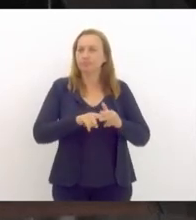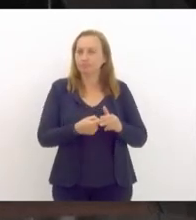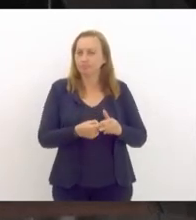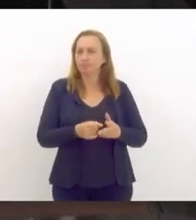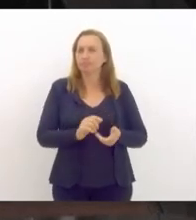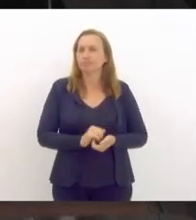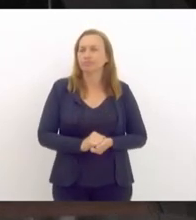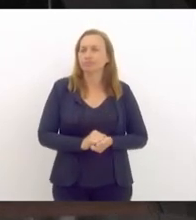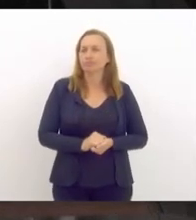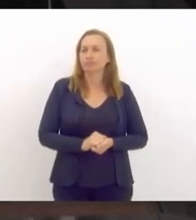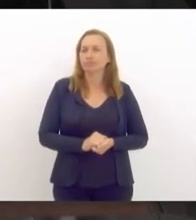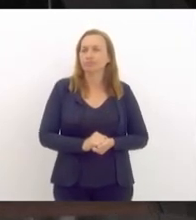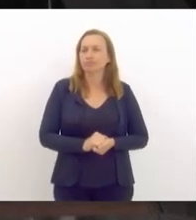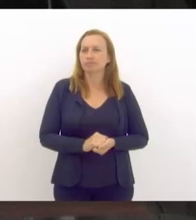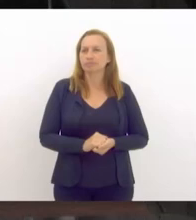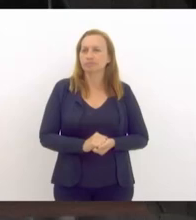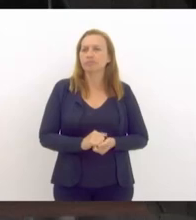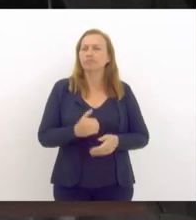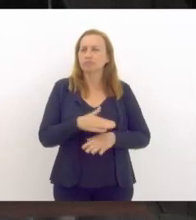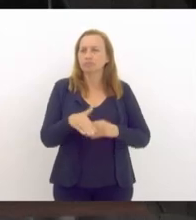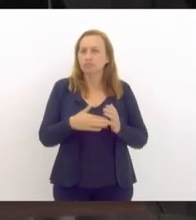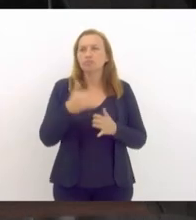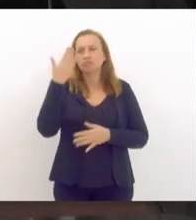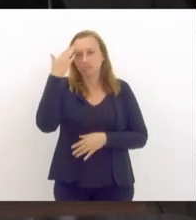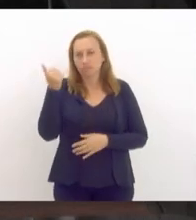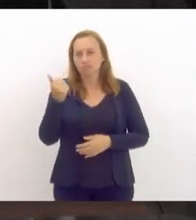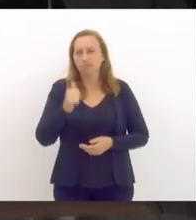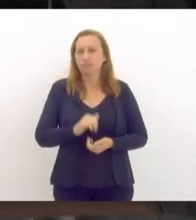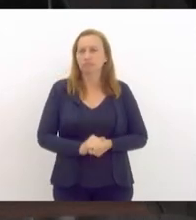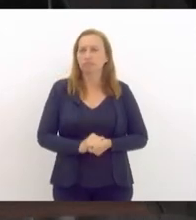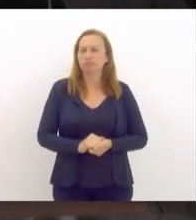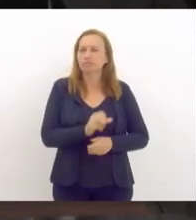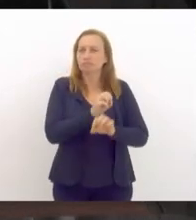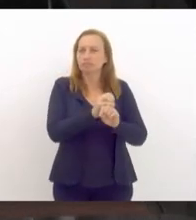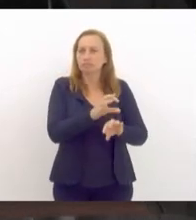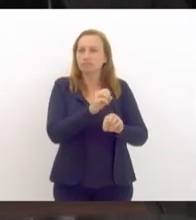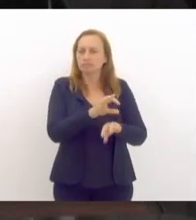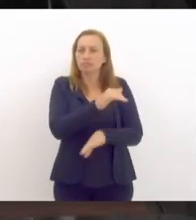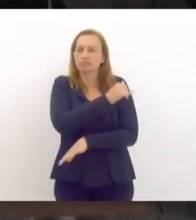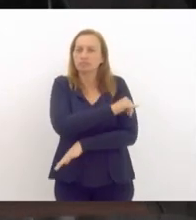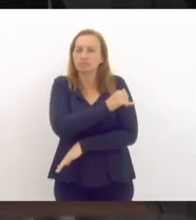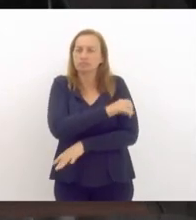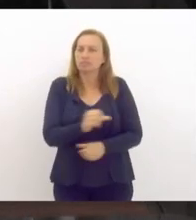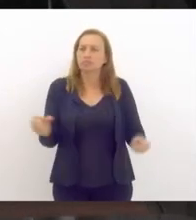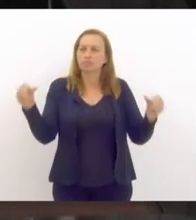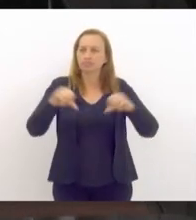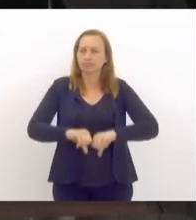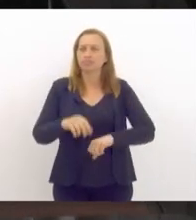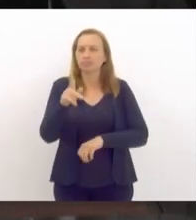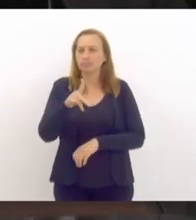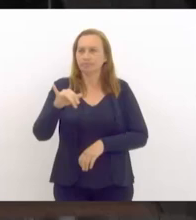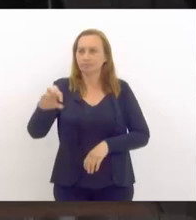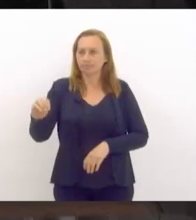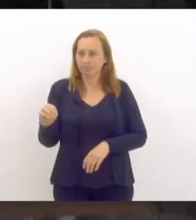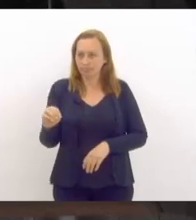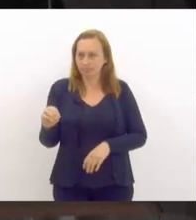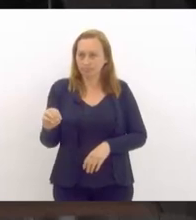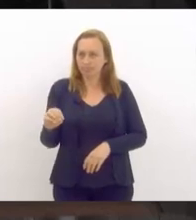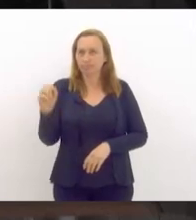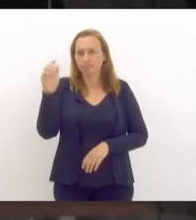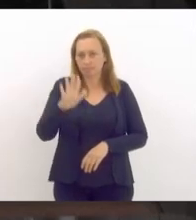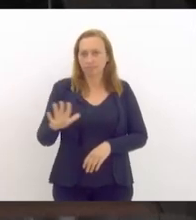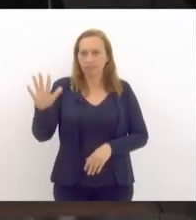como bendito e como todos aqui sabem a educação do Rio de Janeiro tem um dos piores pisos a nível nacional